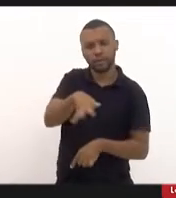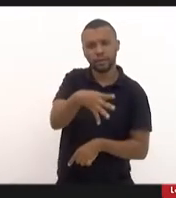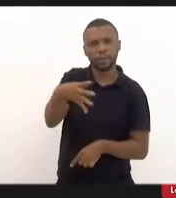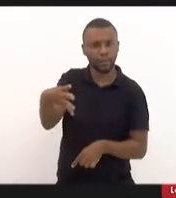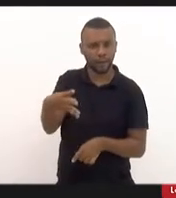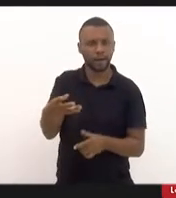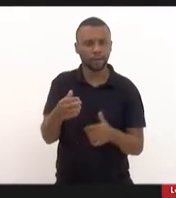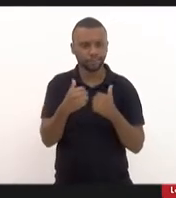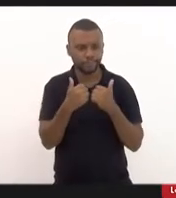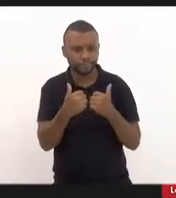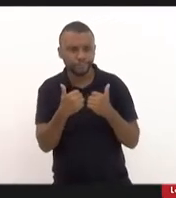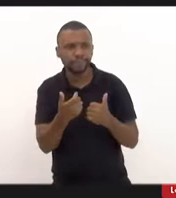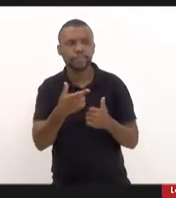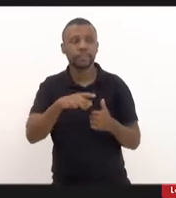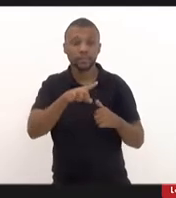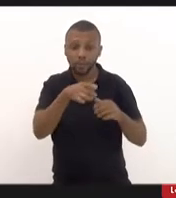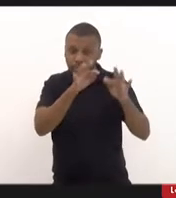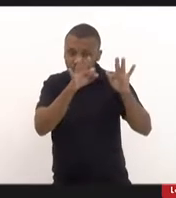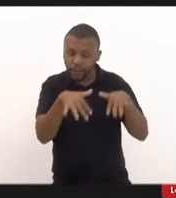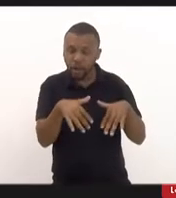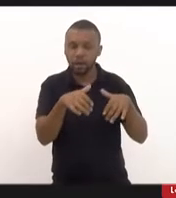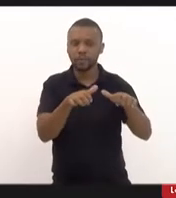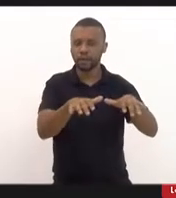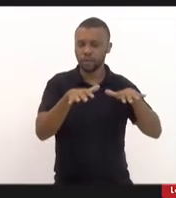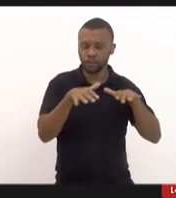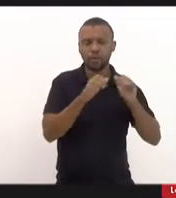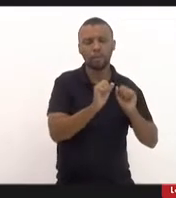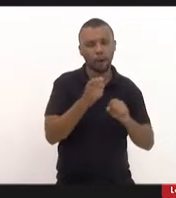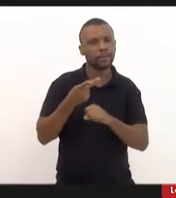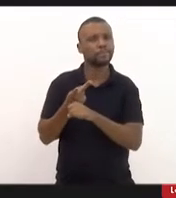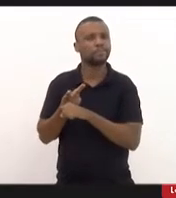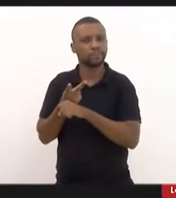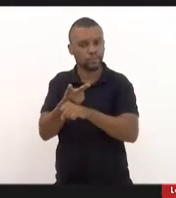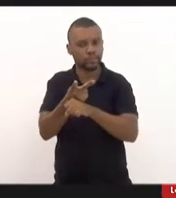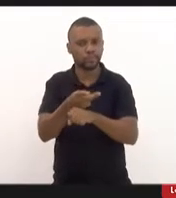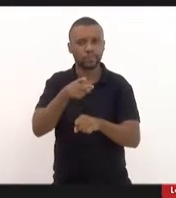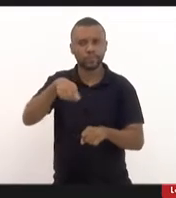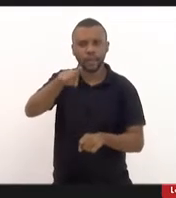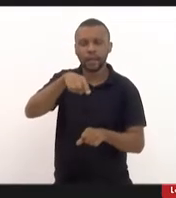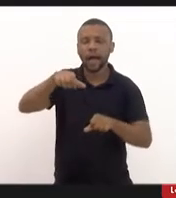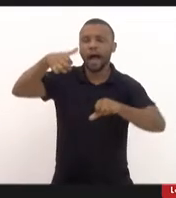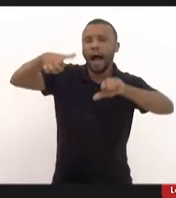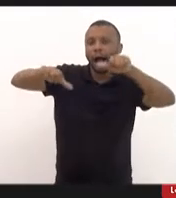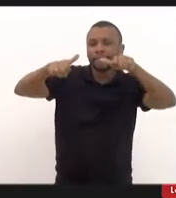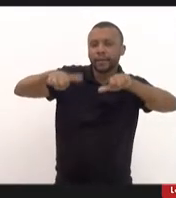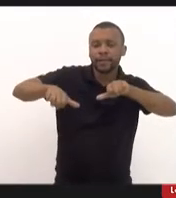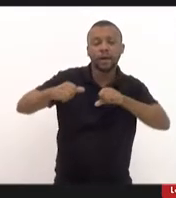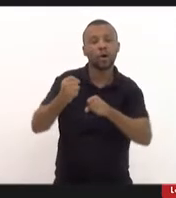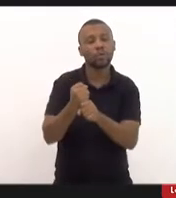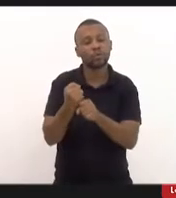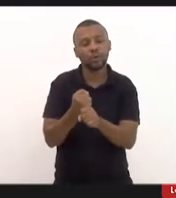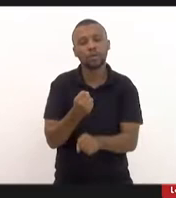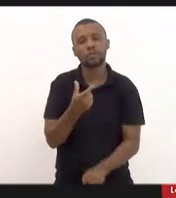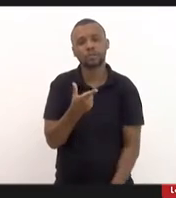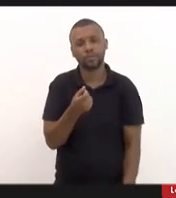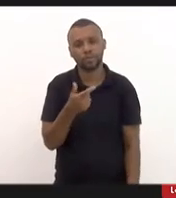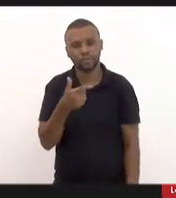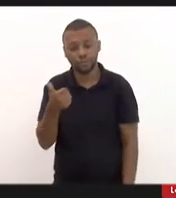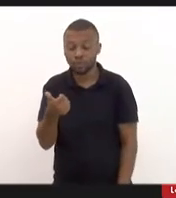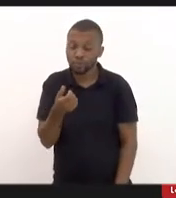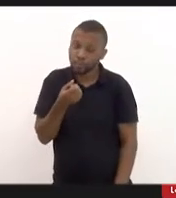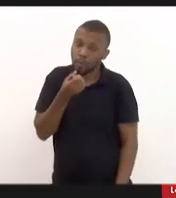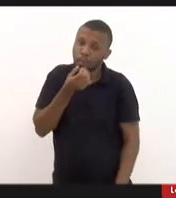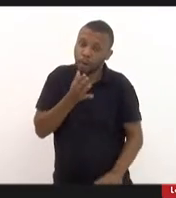Obrigado. Da audiência, vai lá. Pega, segura. Essa aí é a variação agora, 2021, de fato, ela foi